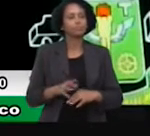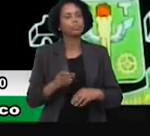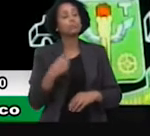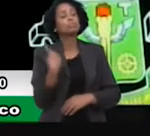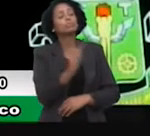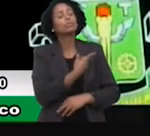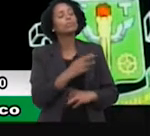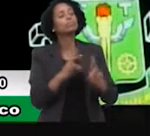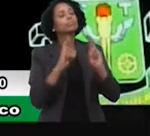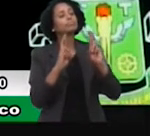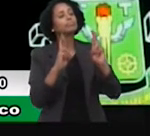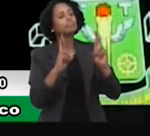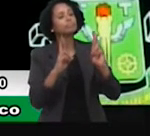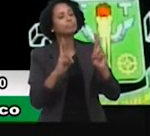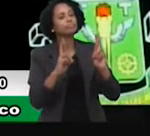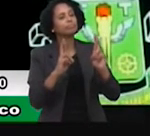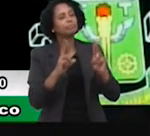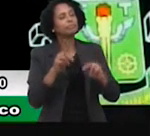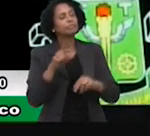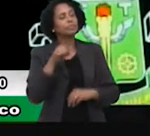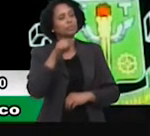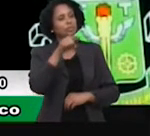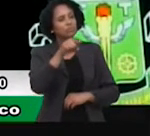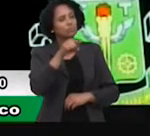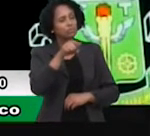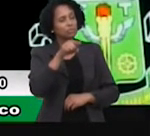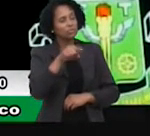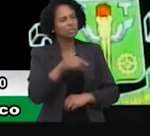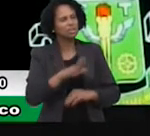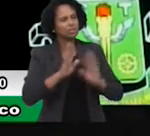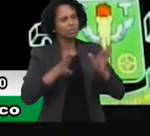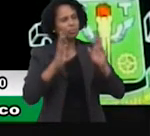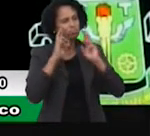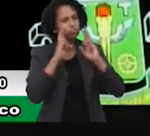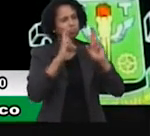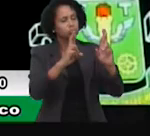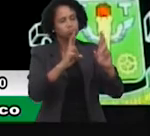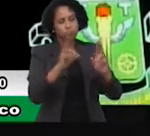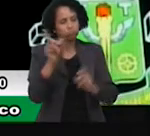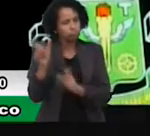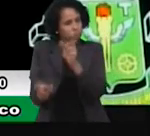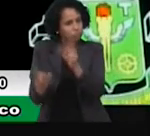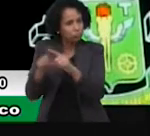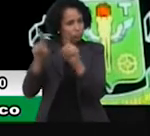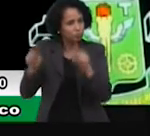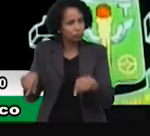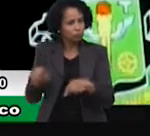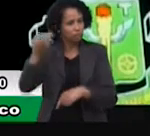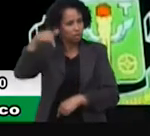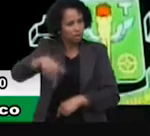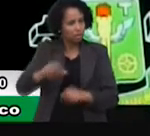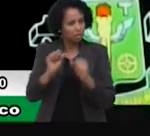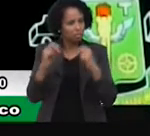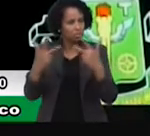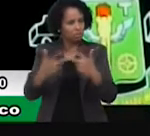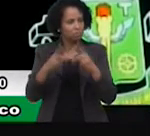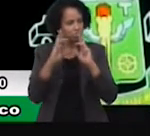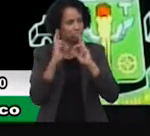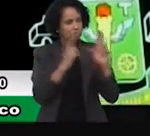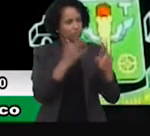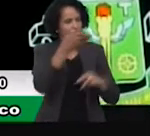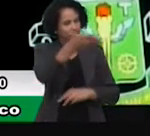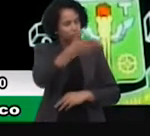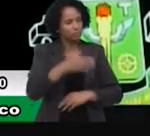Vossa Excelência também, e Vossa Excelência tenha certeza que tem o respeito dos funcionários desta casa e tem o respeito dessa presidência, dessa